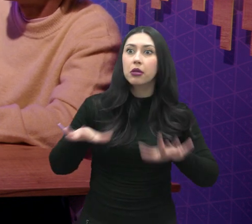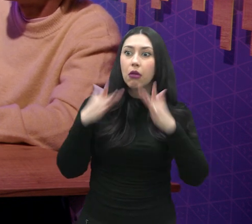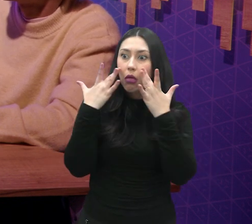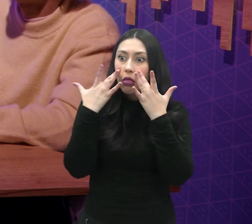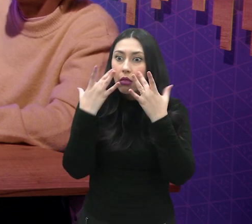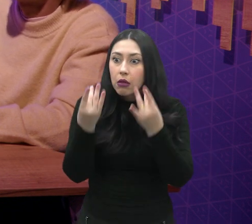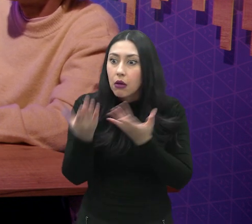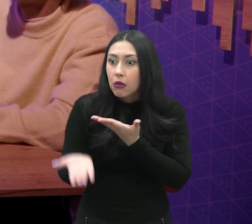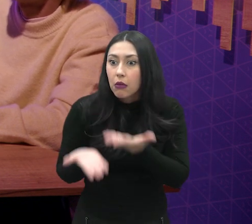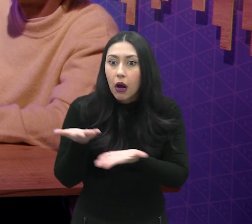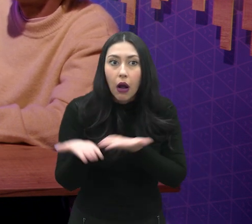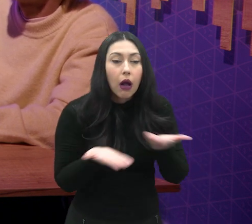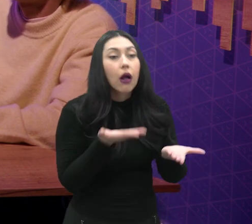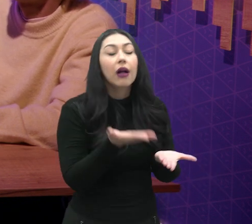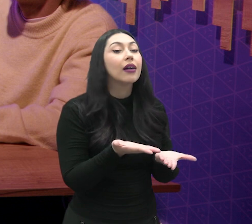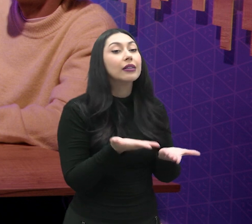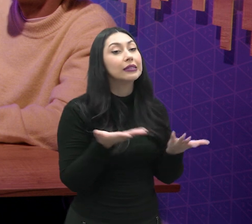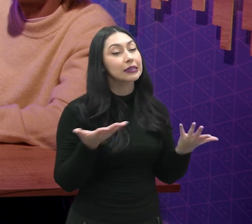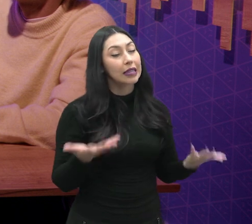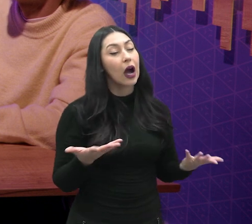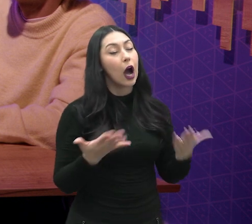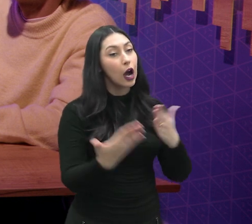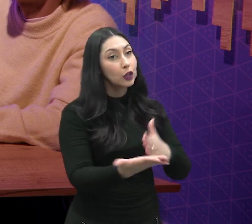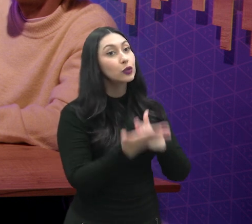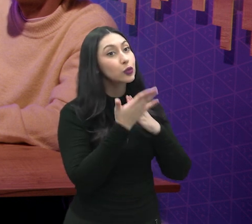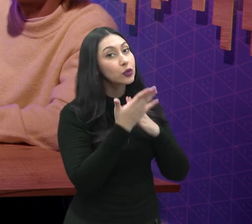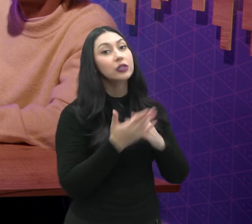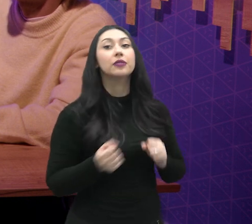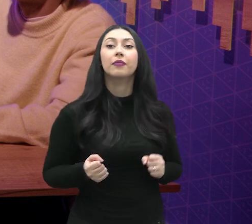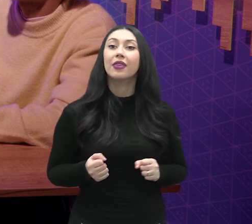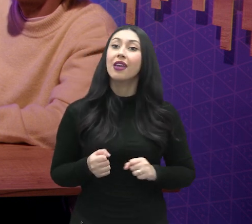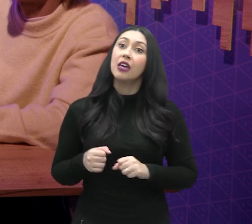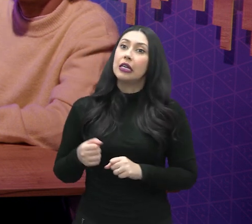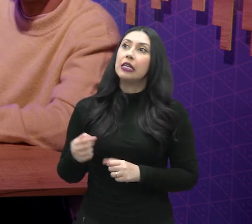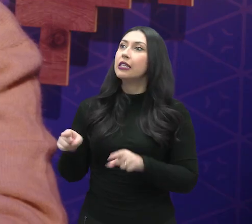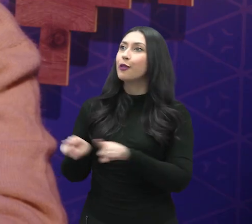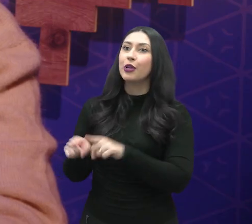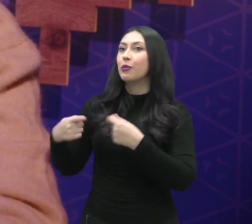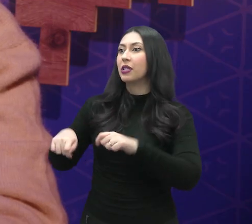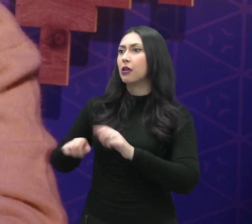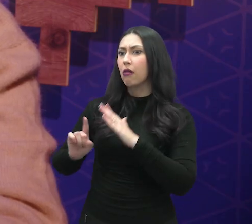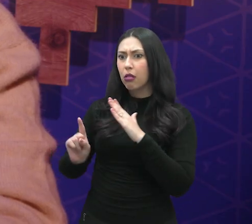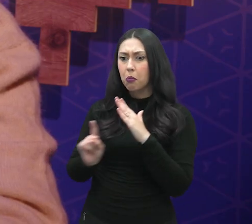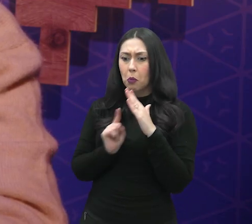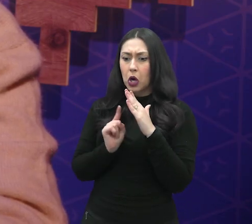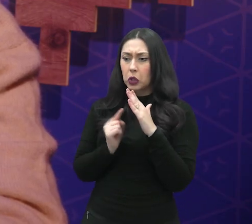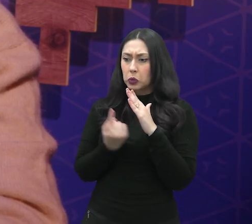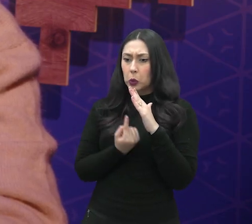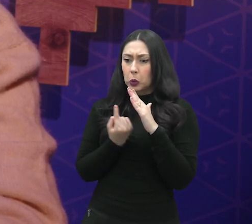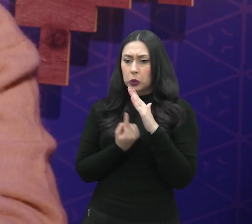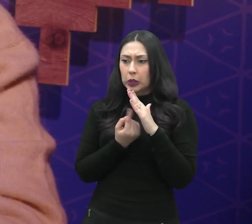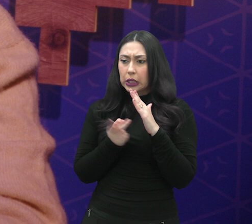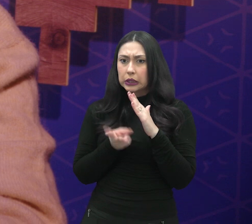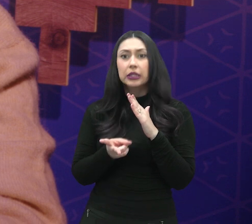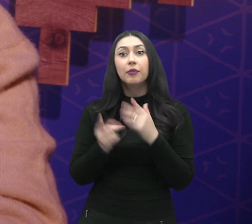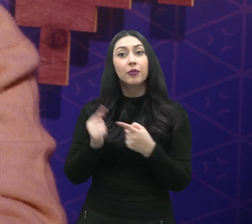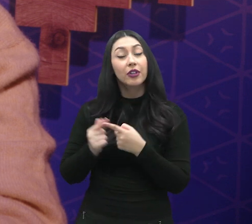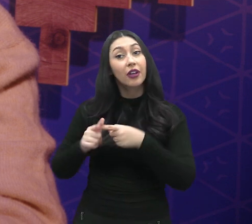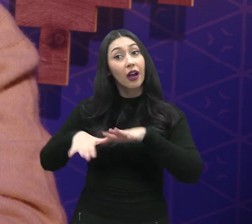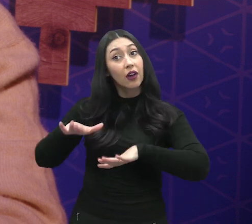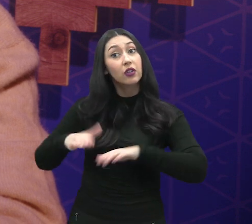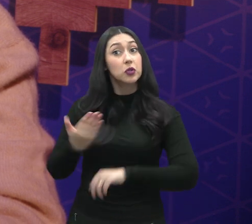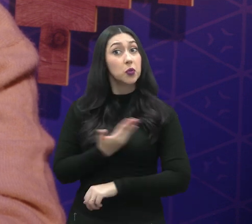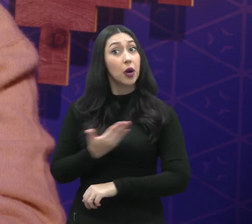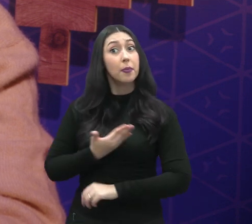vão demandar a atenção de você ou questões, é uma coisa que ajuda. Não é se excluir também, né? Porque tem pessoas que